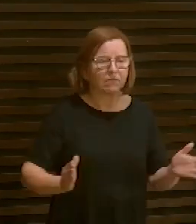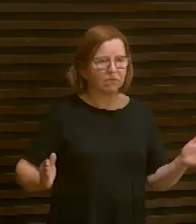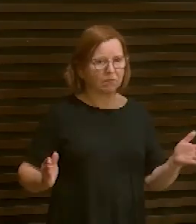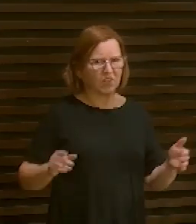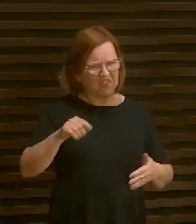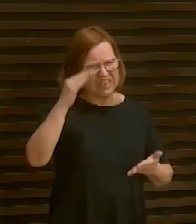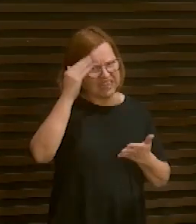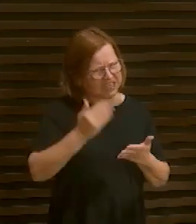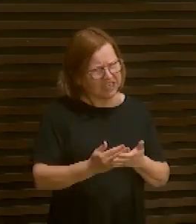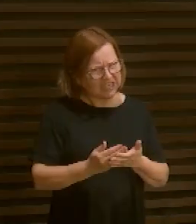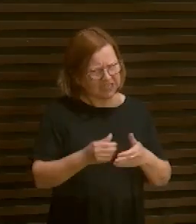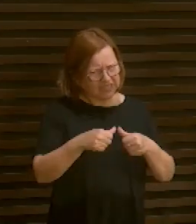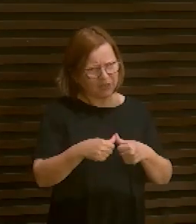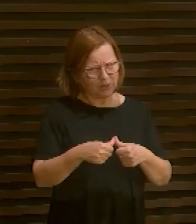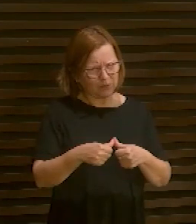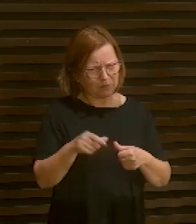Você crê nisso, minha filha?